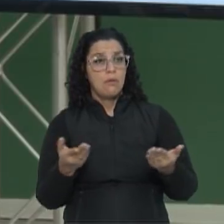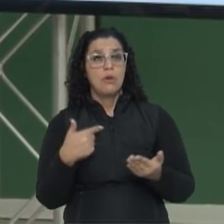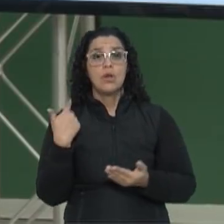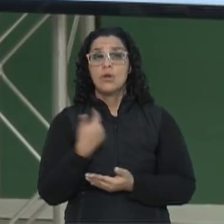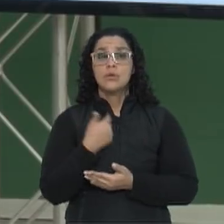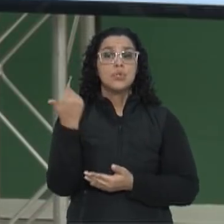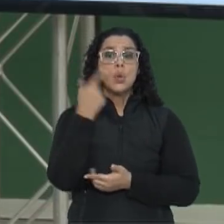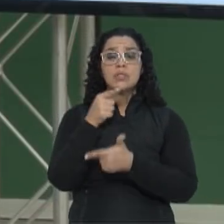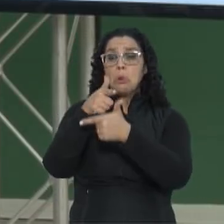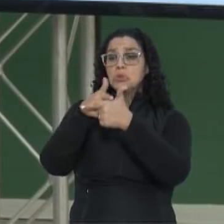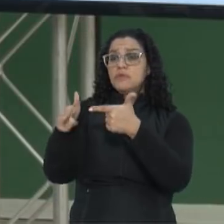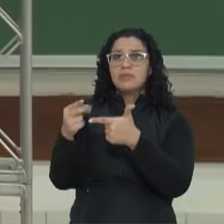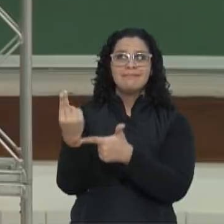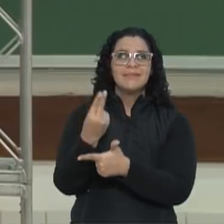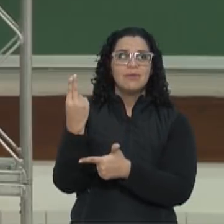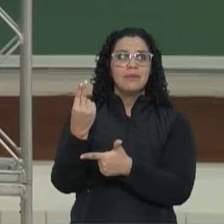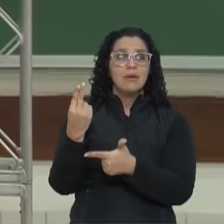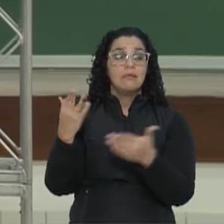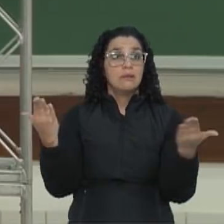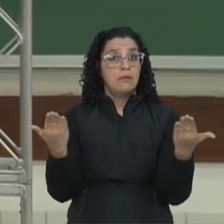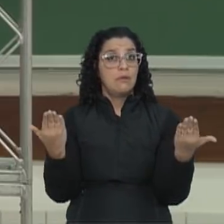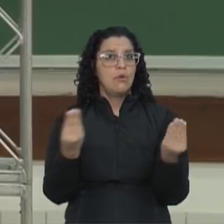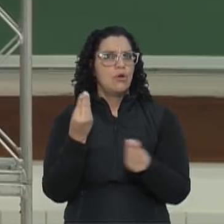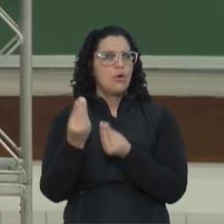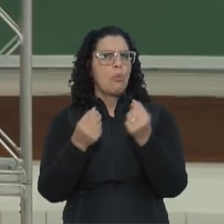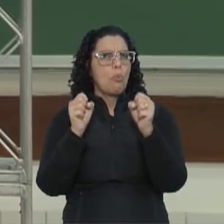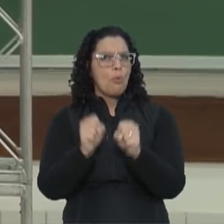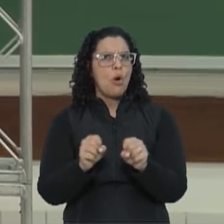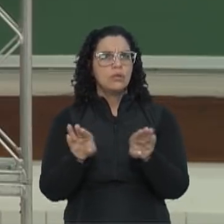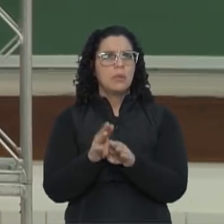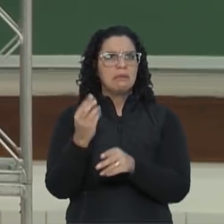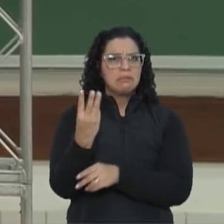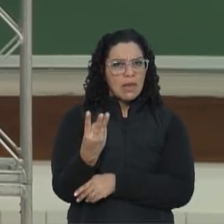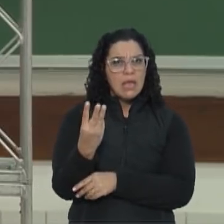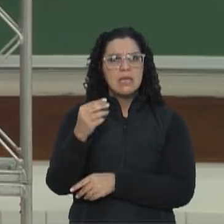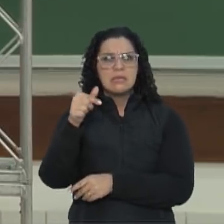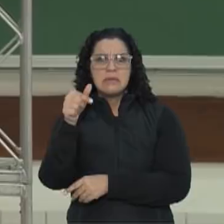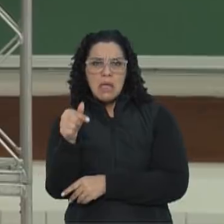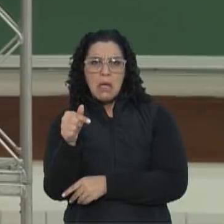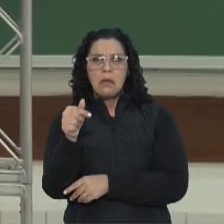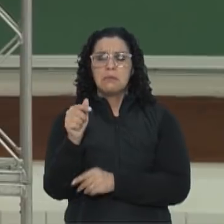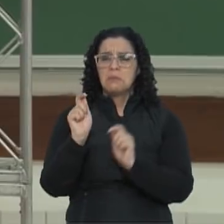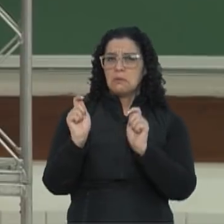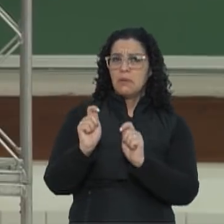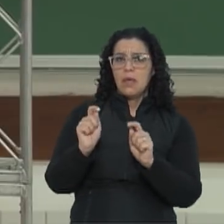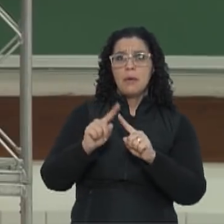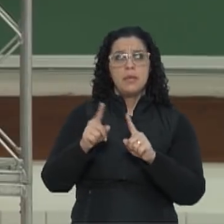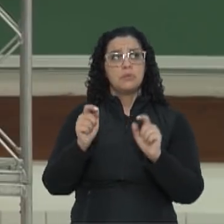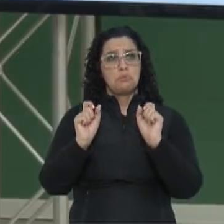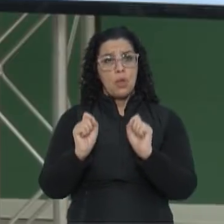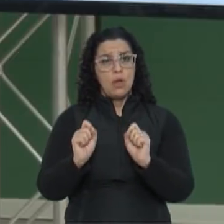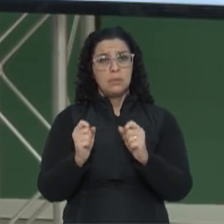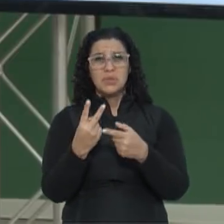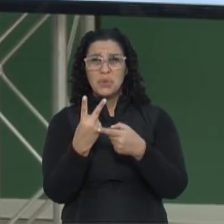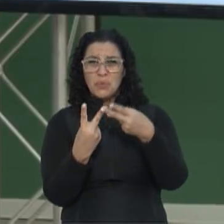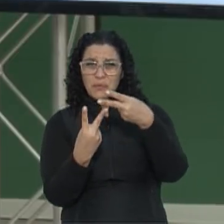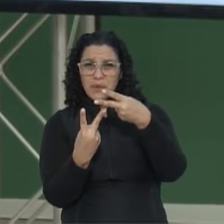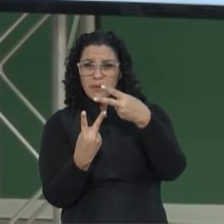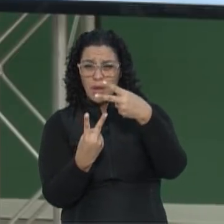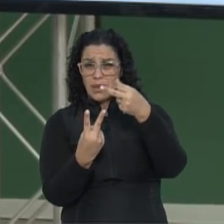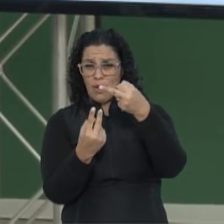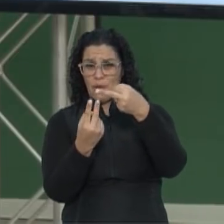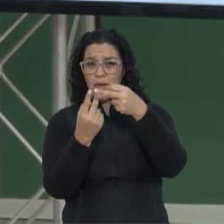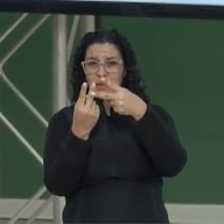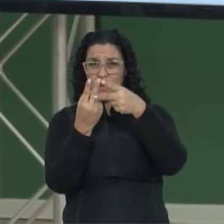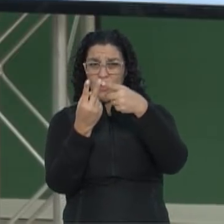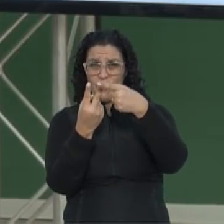eles não têm um divisor comum. Ah, mas podia ser o 3, podia ser o 7. Ó, podia? O 25, ele está em